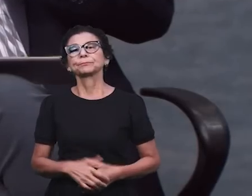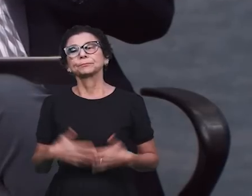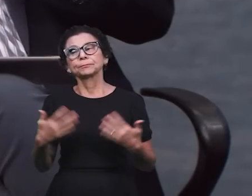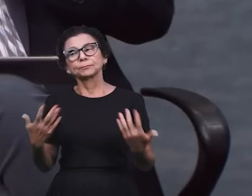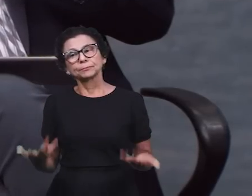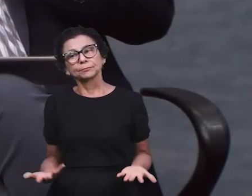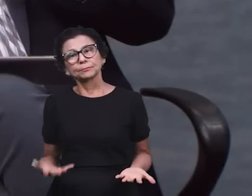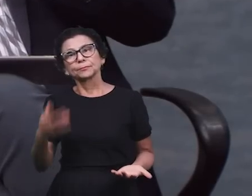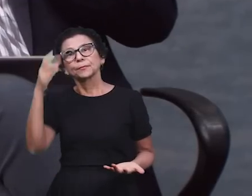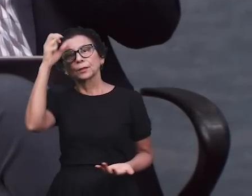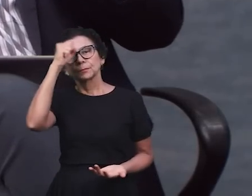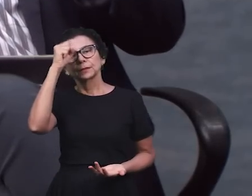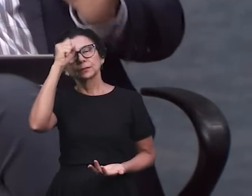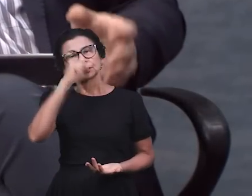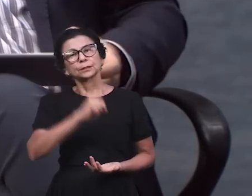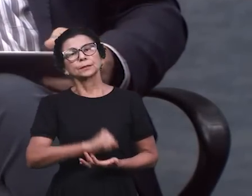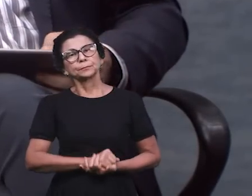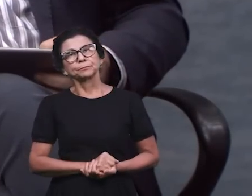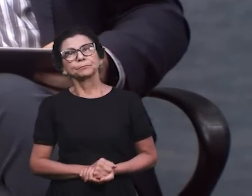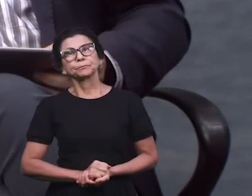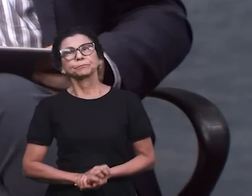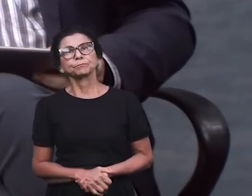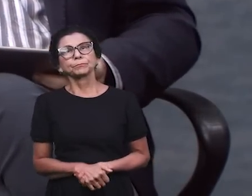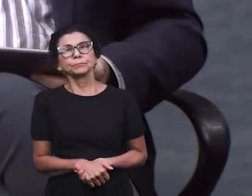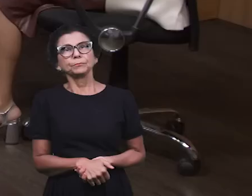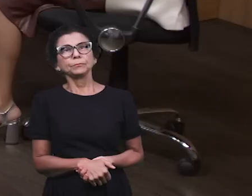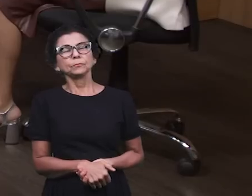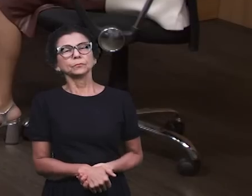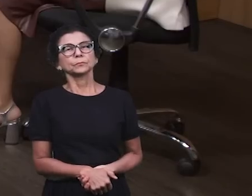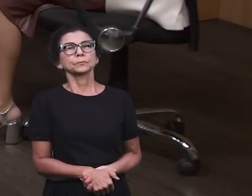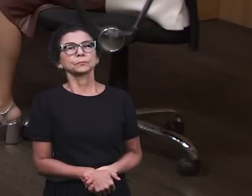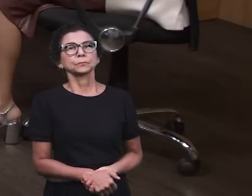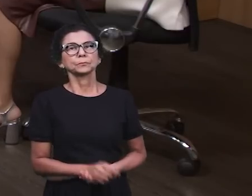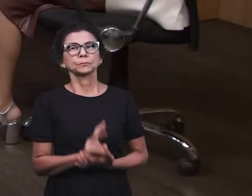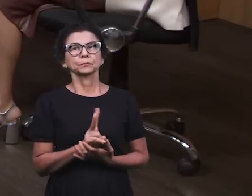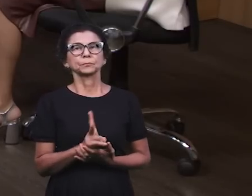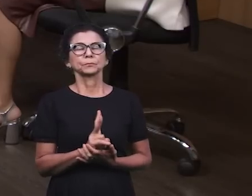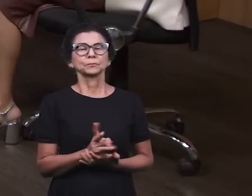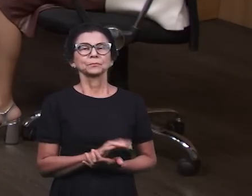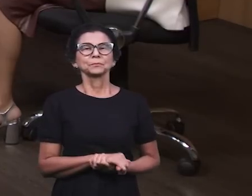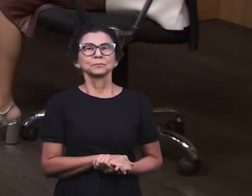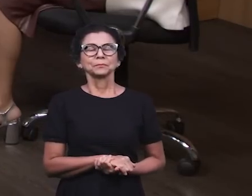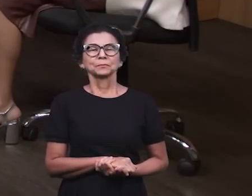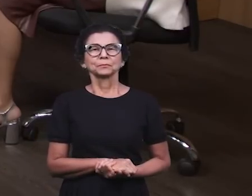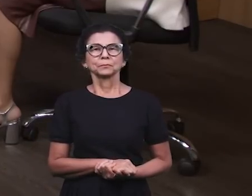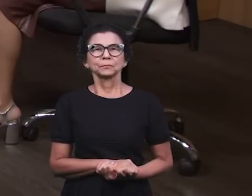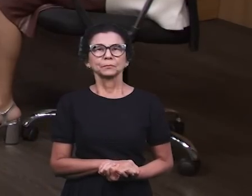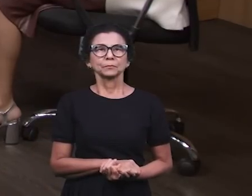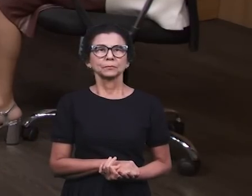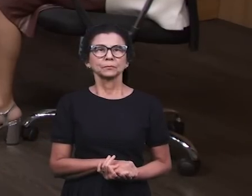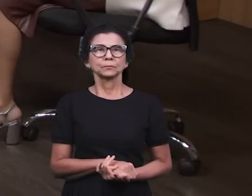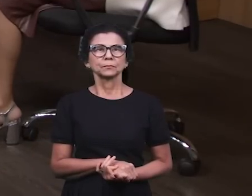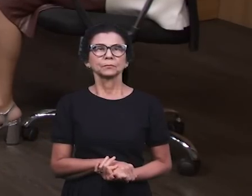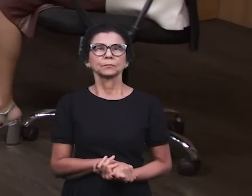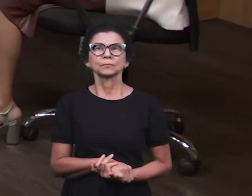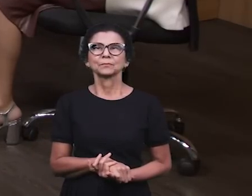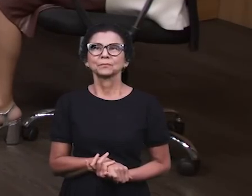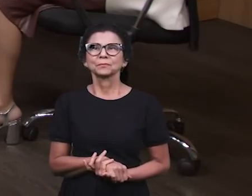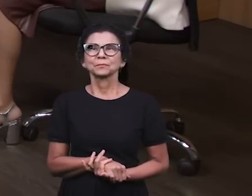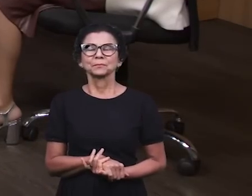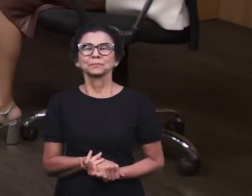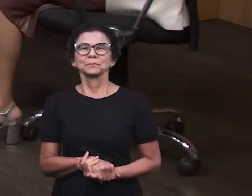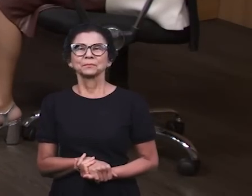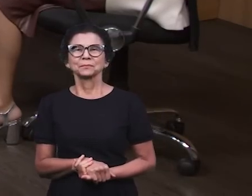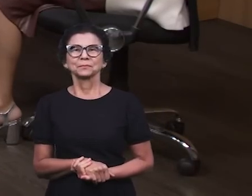uma experiência dessa, né, João? Não. Isso é maravilhoso. Bom, vamos seguir agora aqui com o programa. e nós vamos trazer